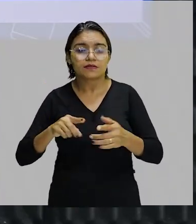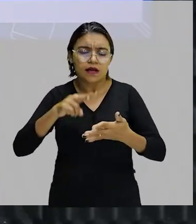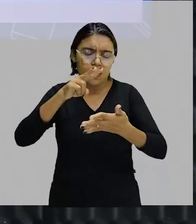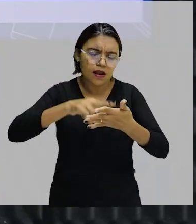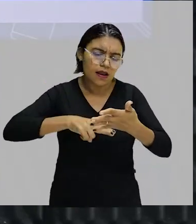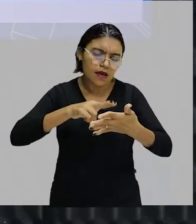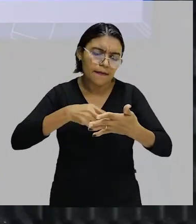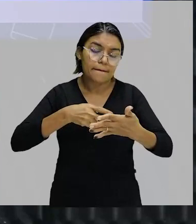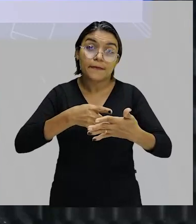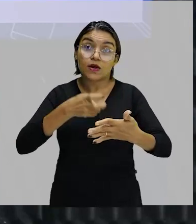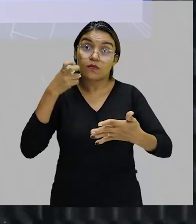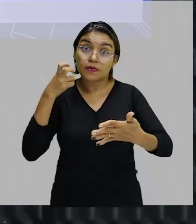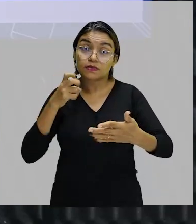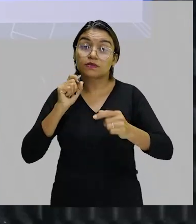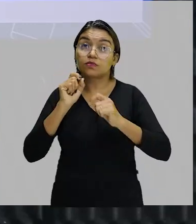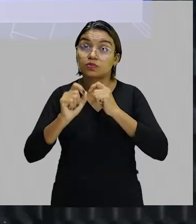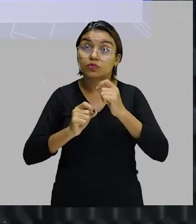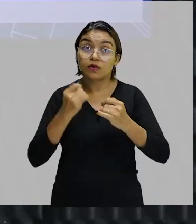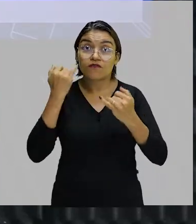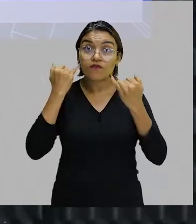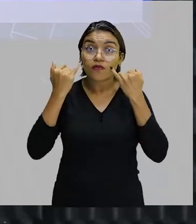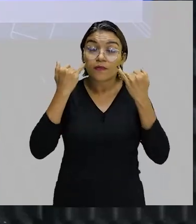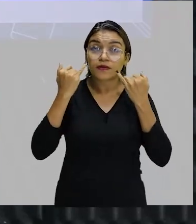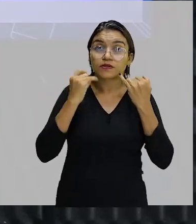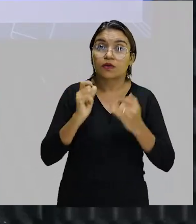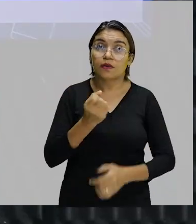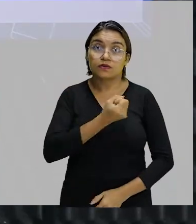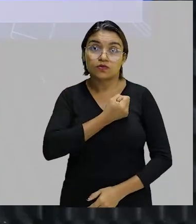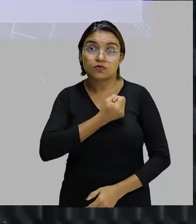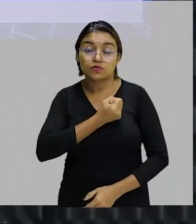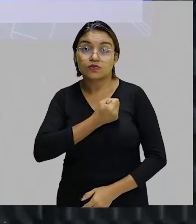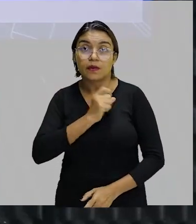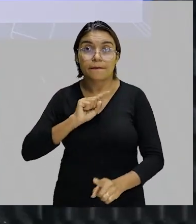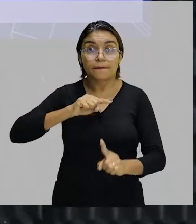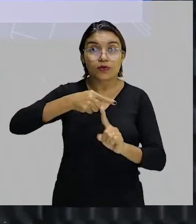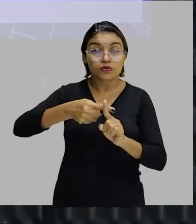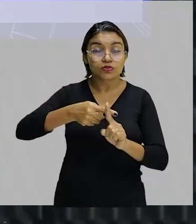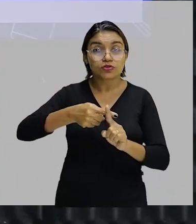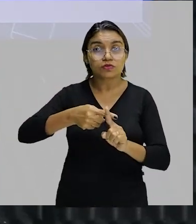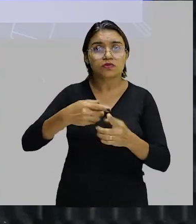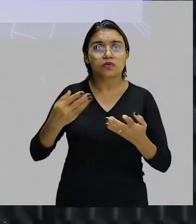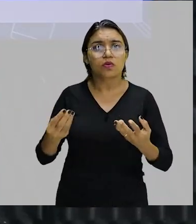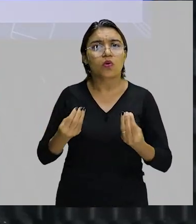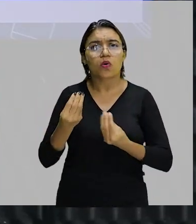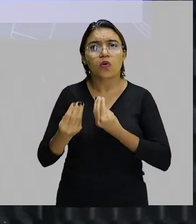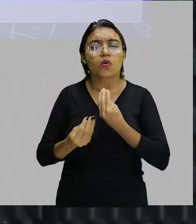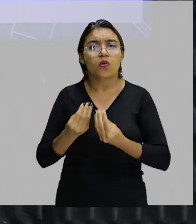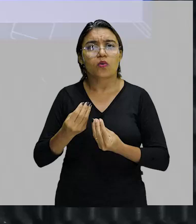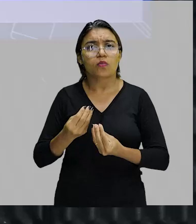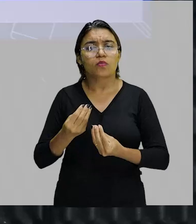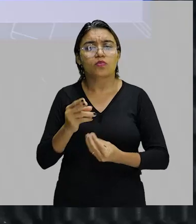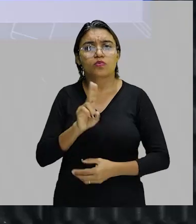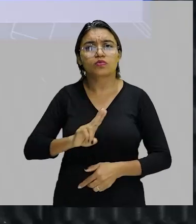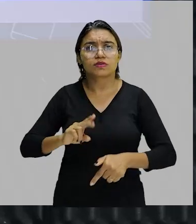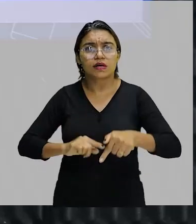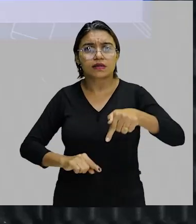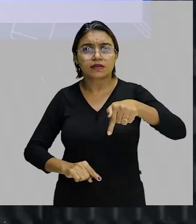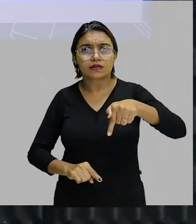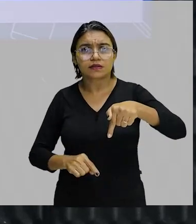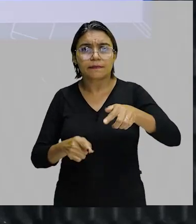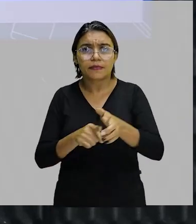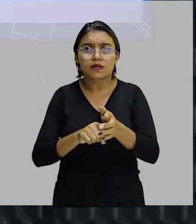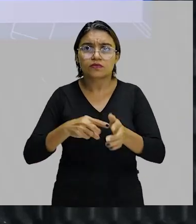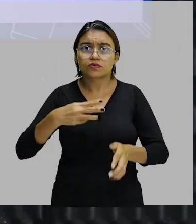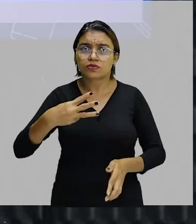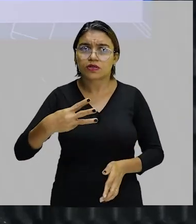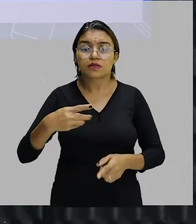eu percebo que as informações, os termos, todos eles são positivos, eu não vou poder usar a razão igual a menos 3,